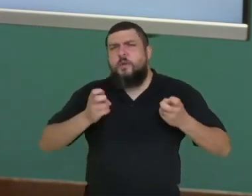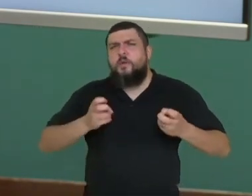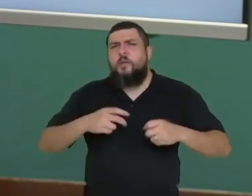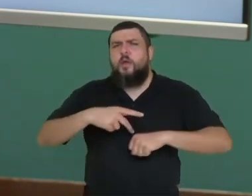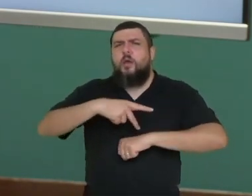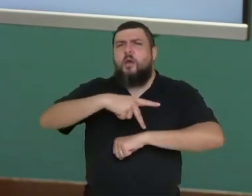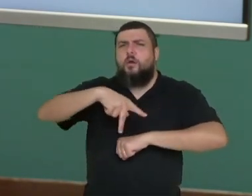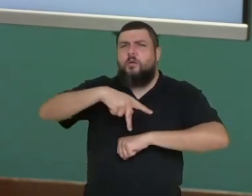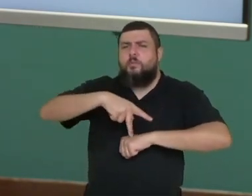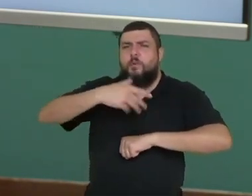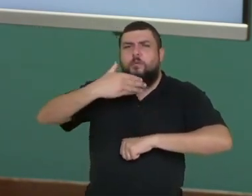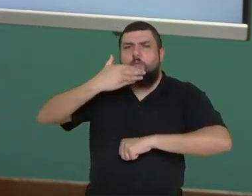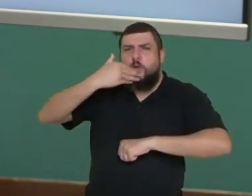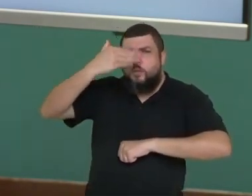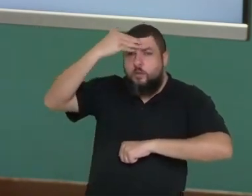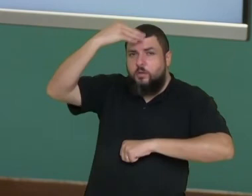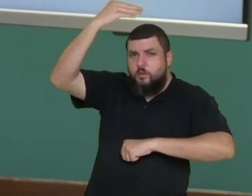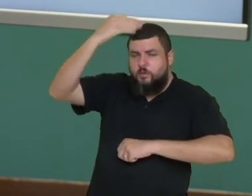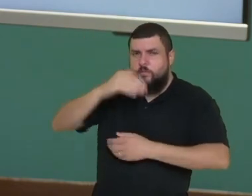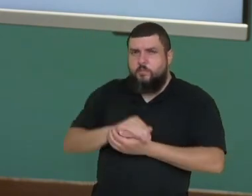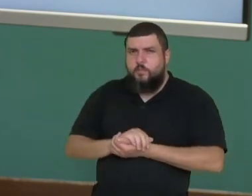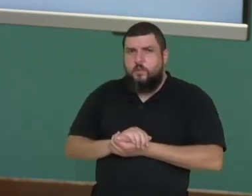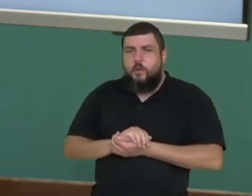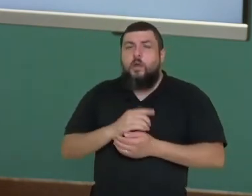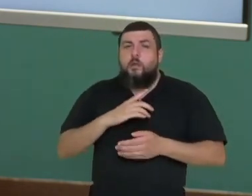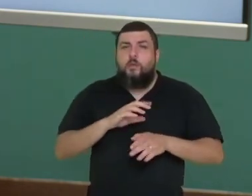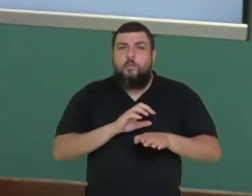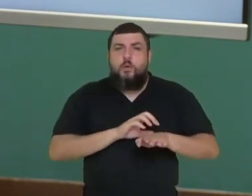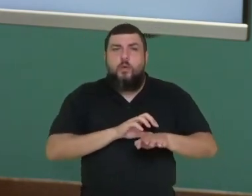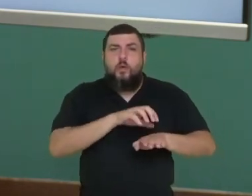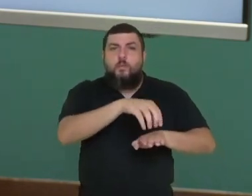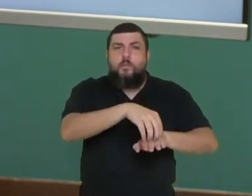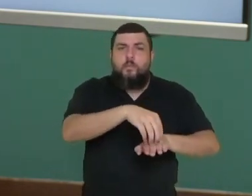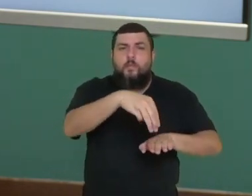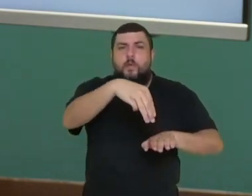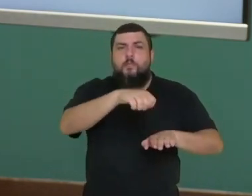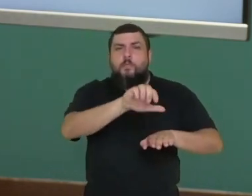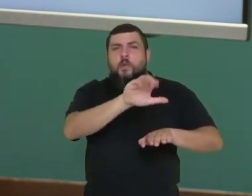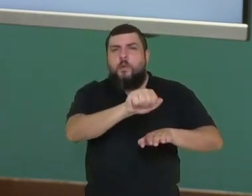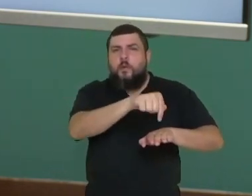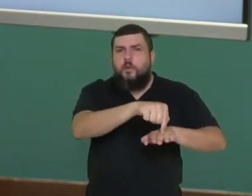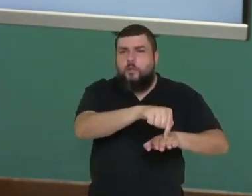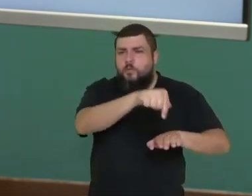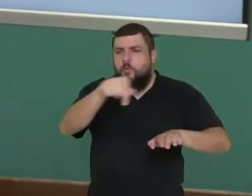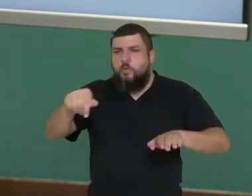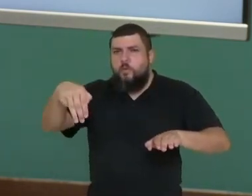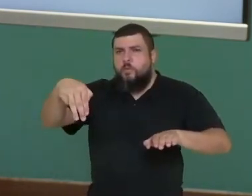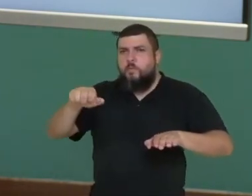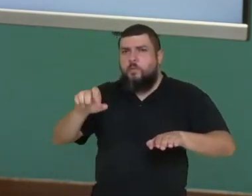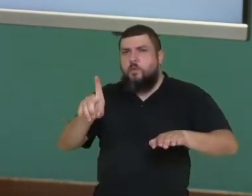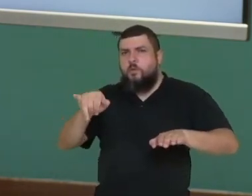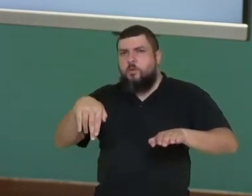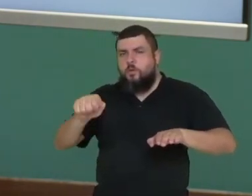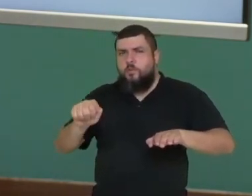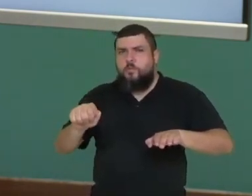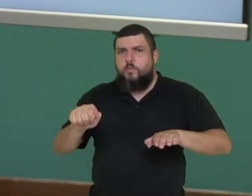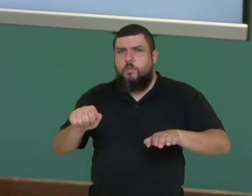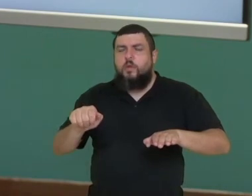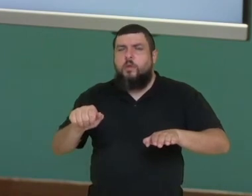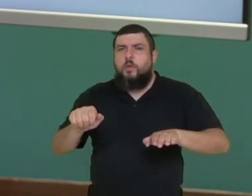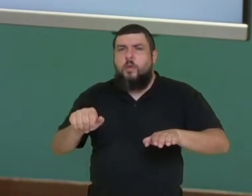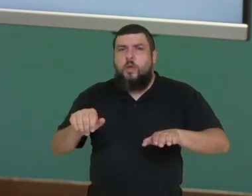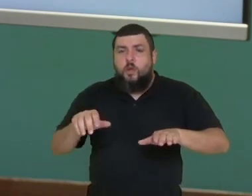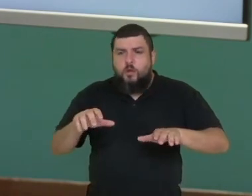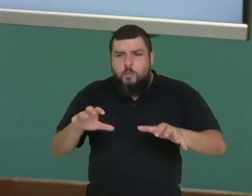está bem claro, Meca, Medina está aqui. Maomé conseguiu unificar essa região. Criou um Estado,